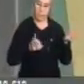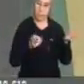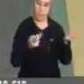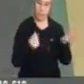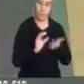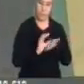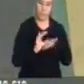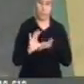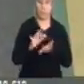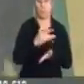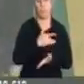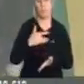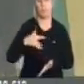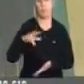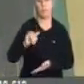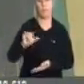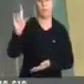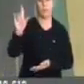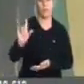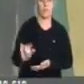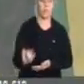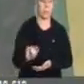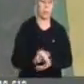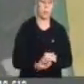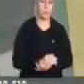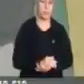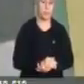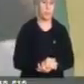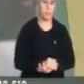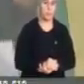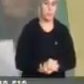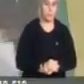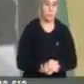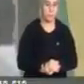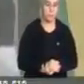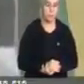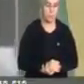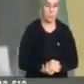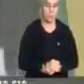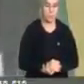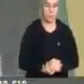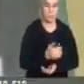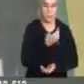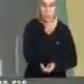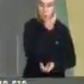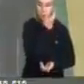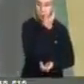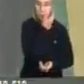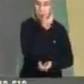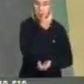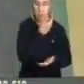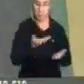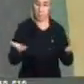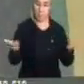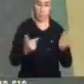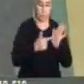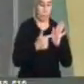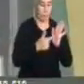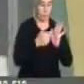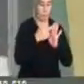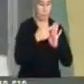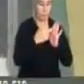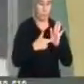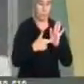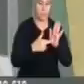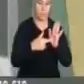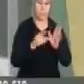investimento na área de saúde, por exemplo, para 2017, no orçamento, seria de 103 bilhões de reais. E com a nova regra, o